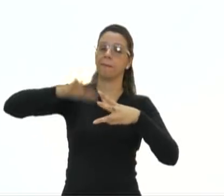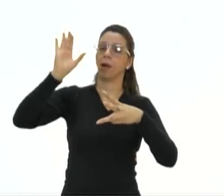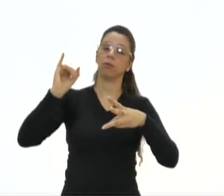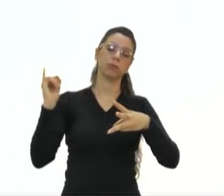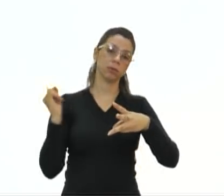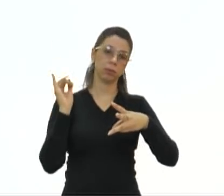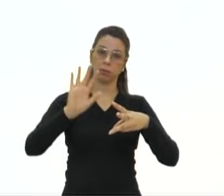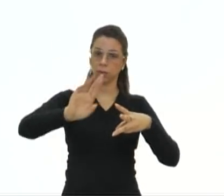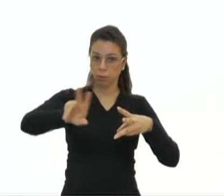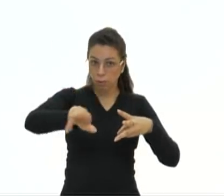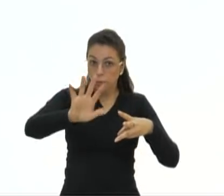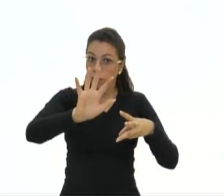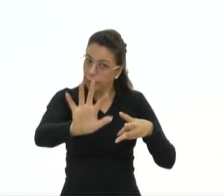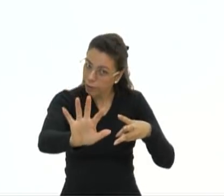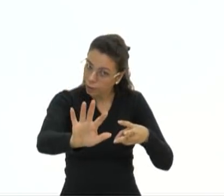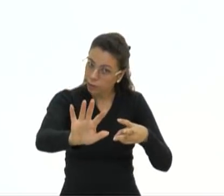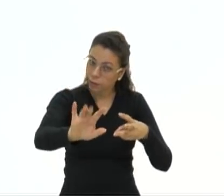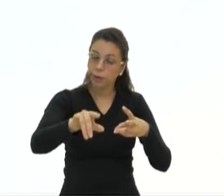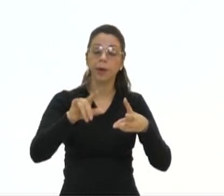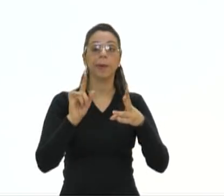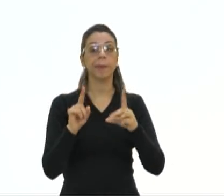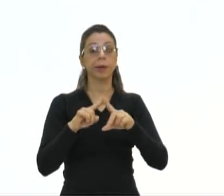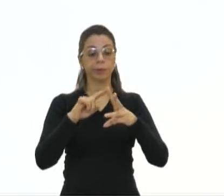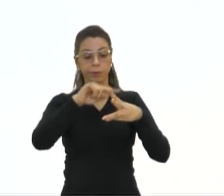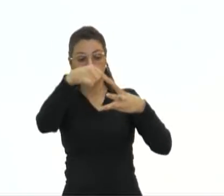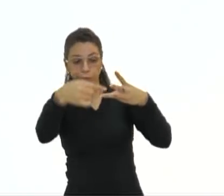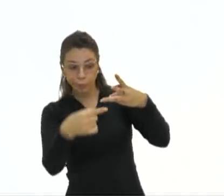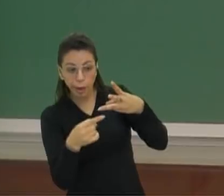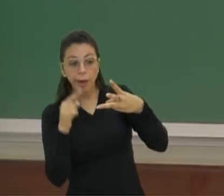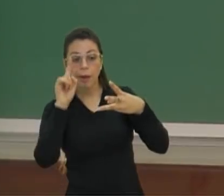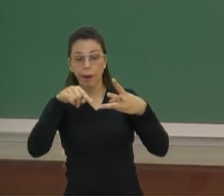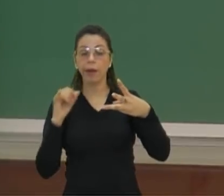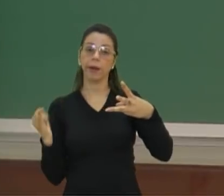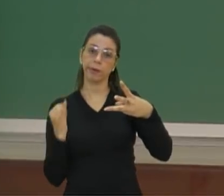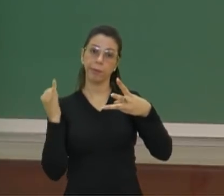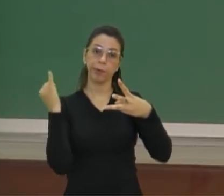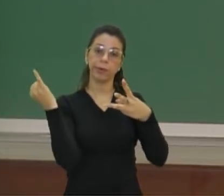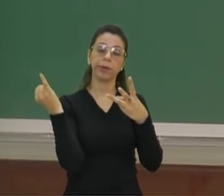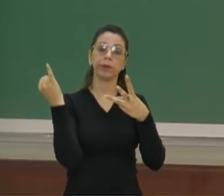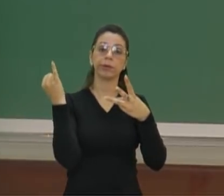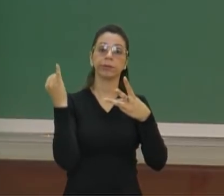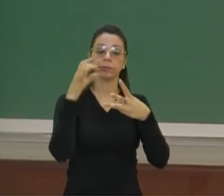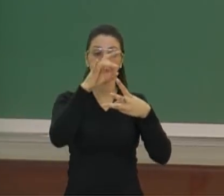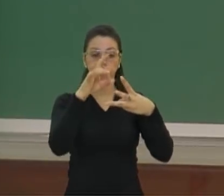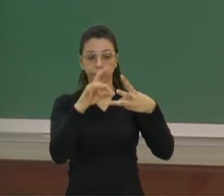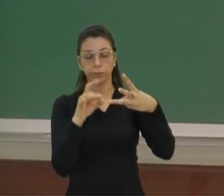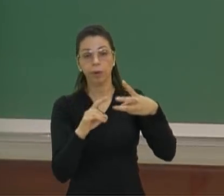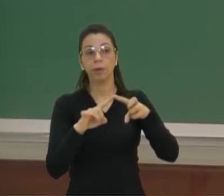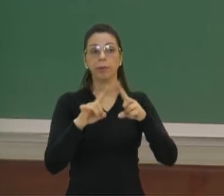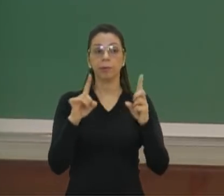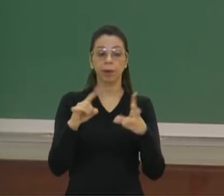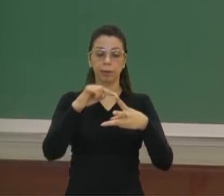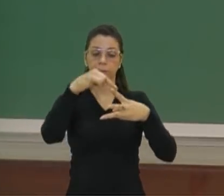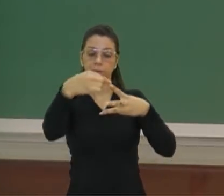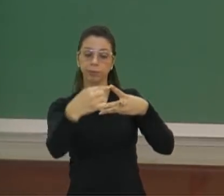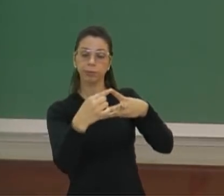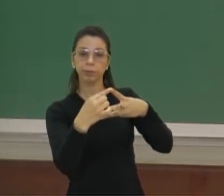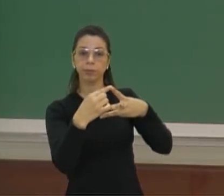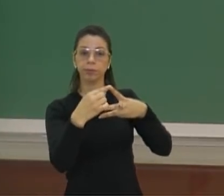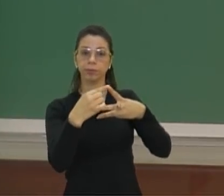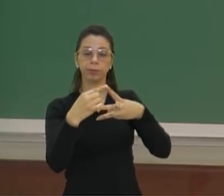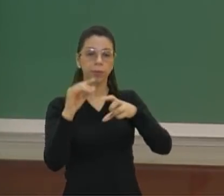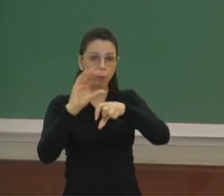importante que a média externa. Não. Todas as regiões da orelha têm sua função e sua importância. Desde aqui do